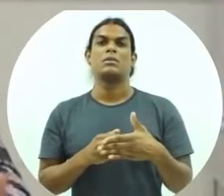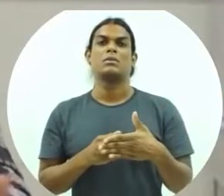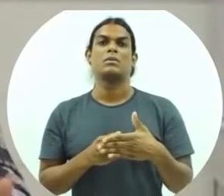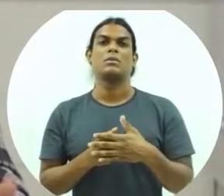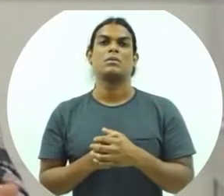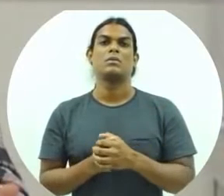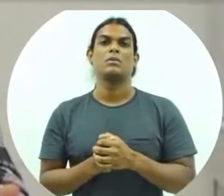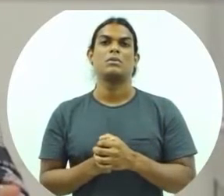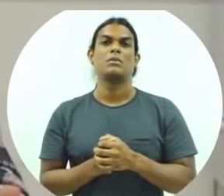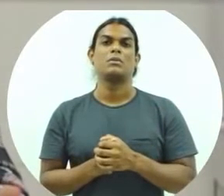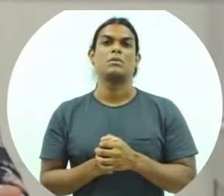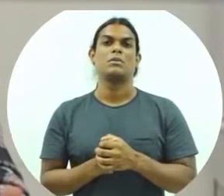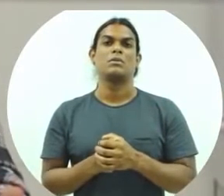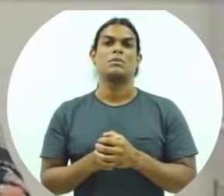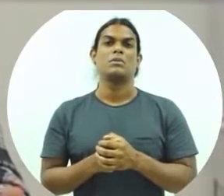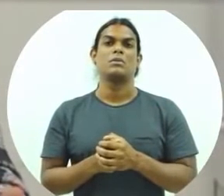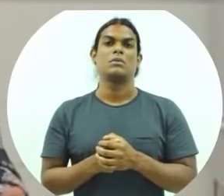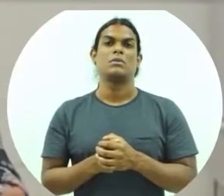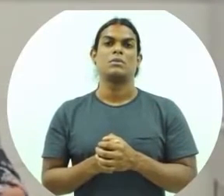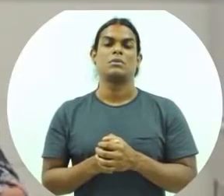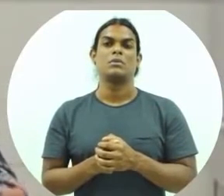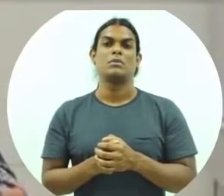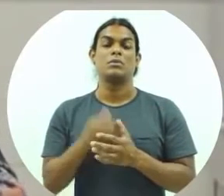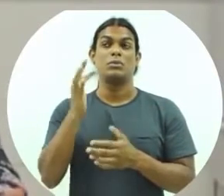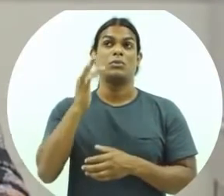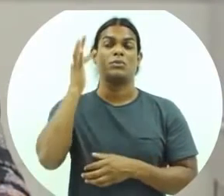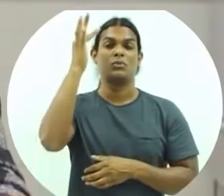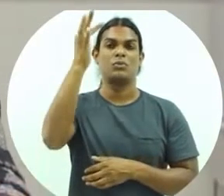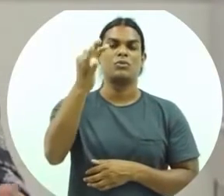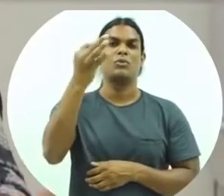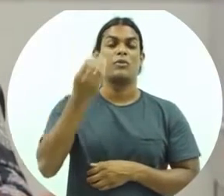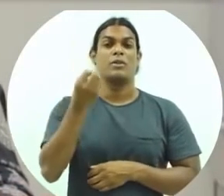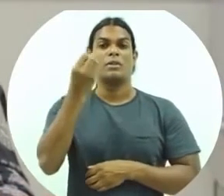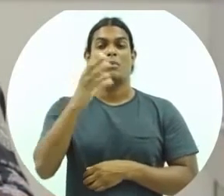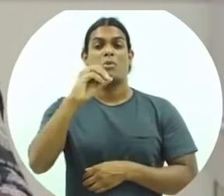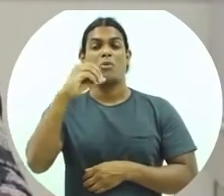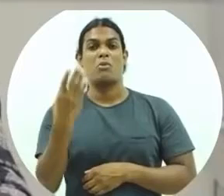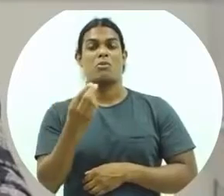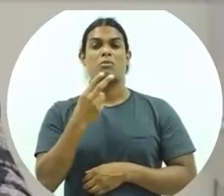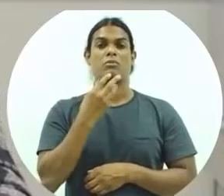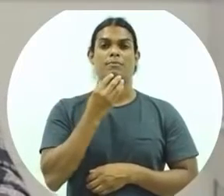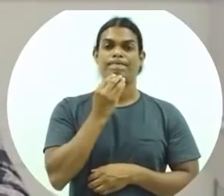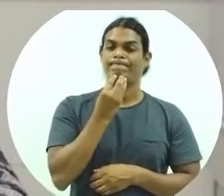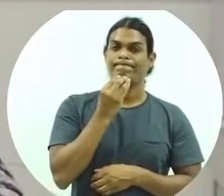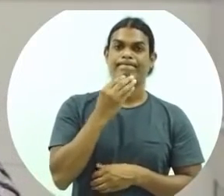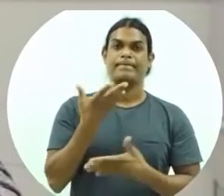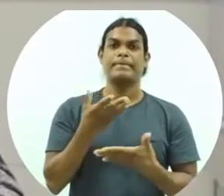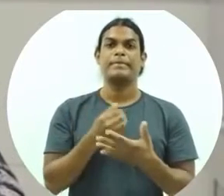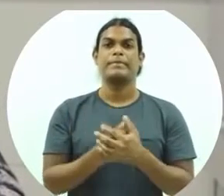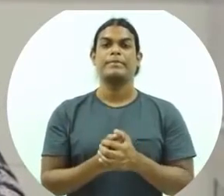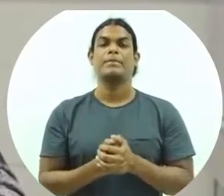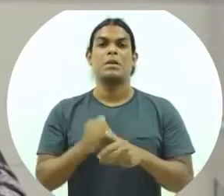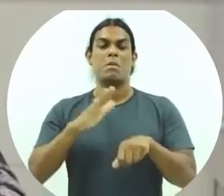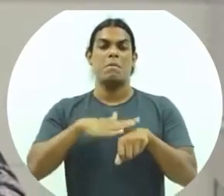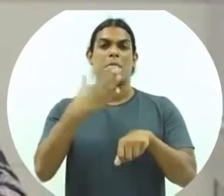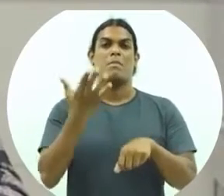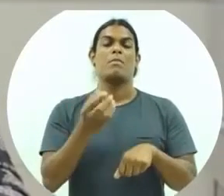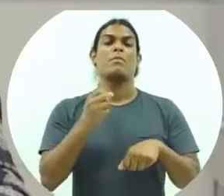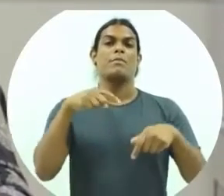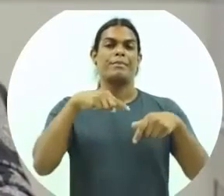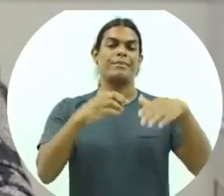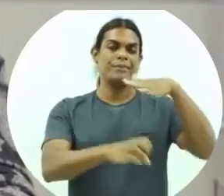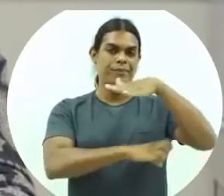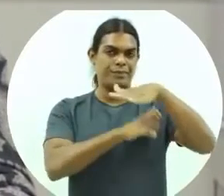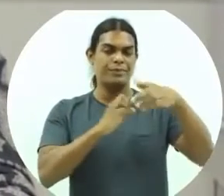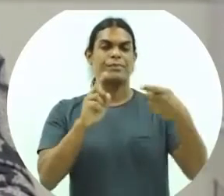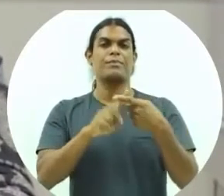o alcance será evidente num planejamento já estipulado. Conseguir melhorias na empresa voltadas à produtividade, à